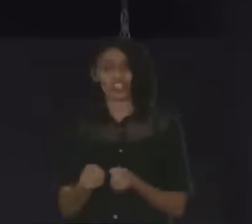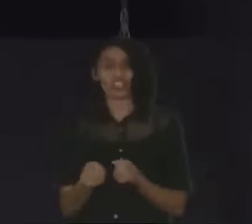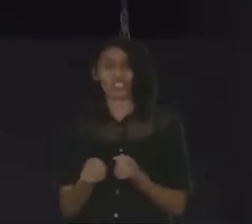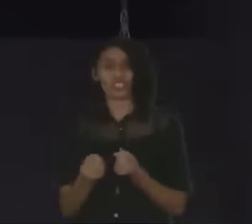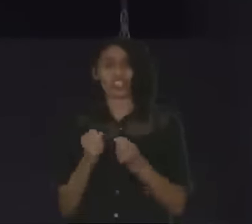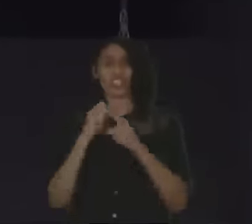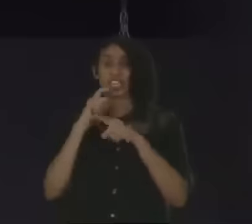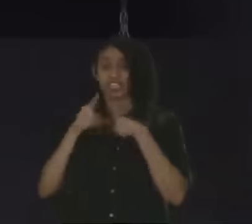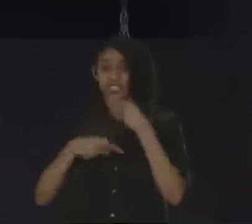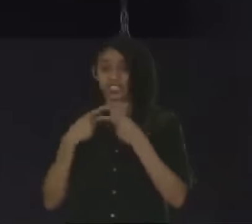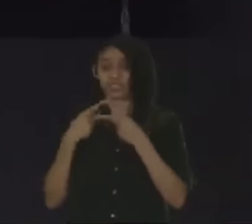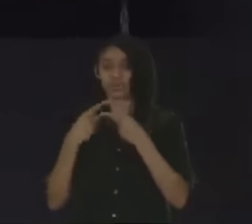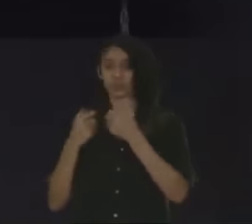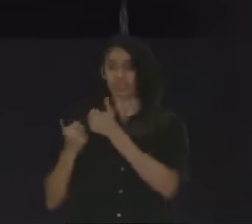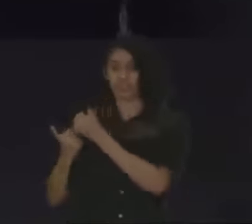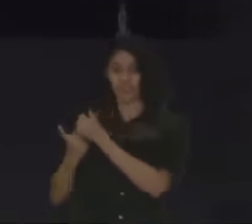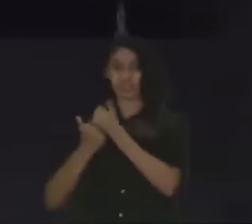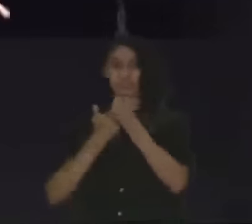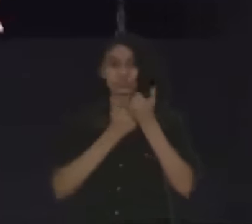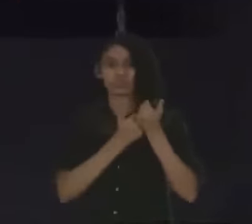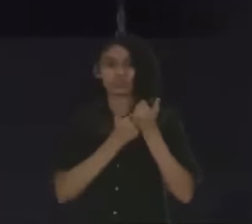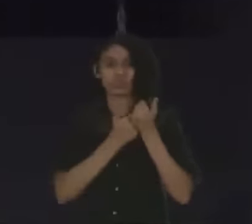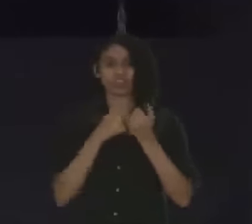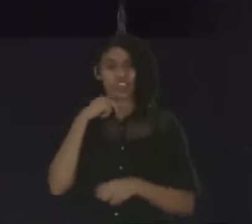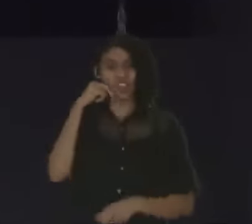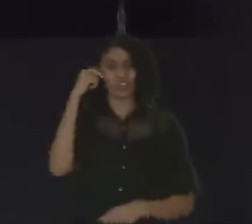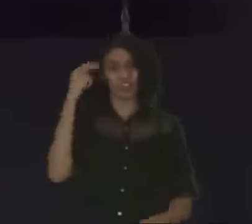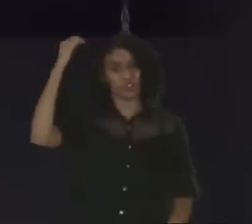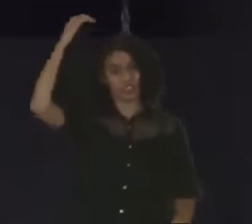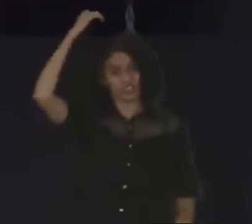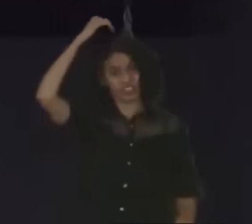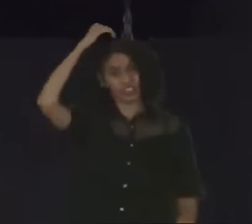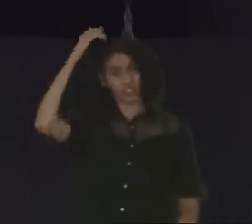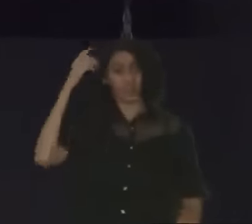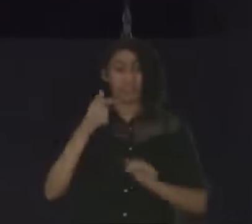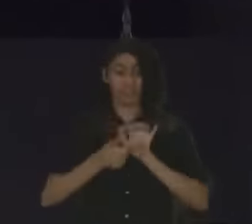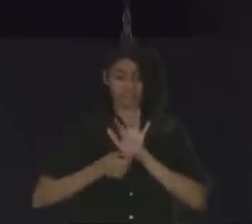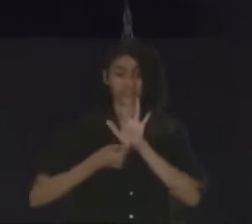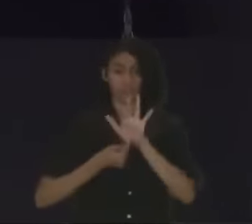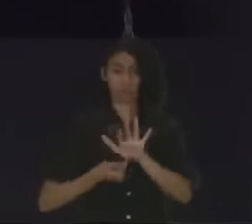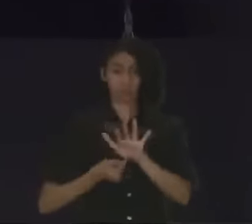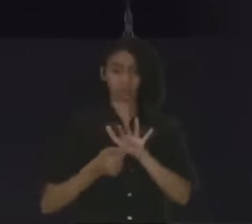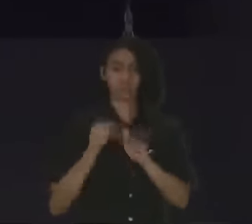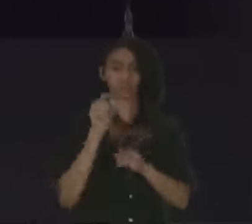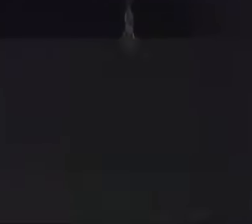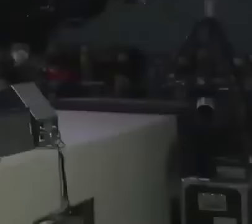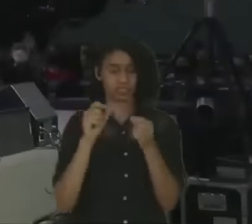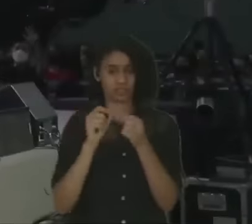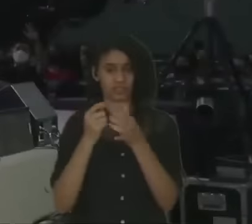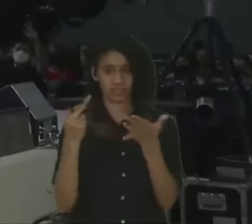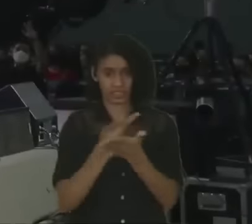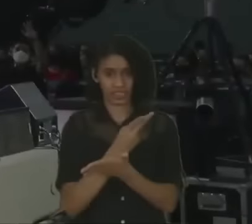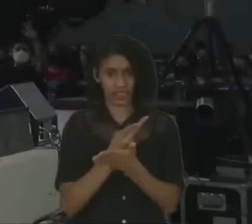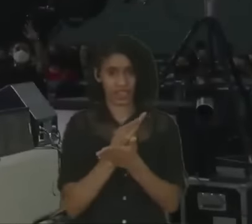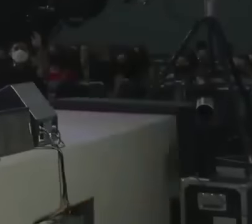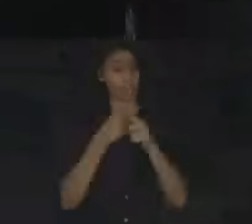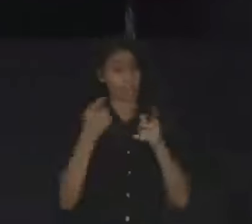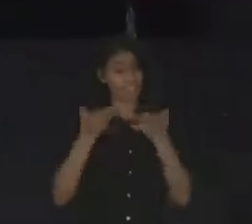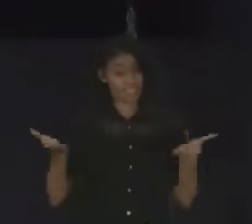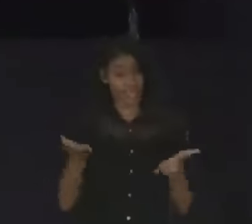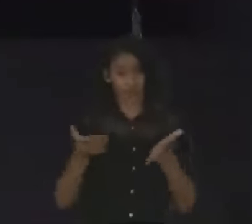sobre ele a vergonha culpa quando ele disse é para mim para você aonde nós erramos mas também vai nos dar o caminho a direção para acertarmos